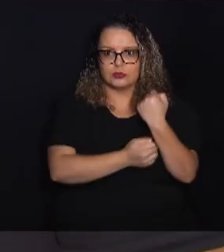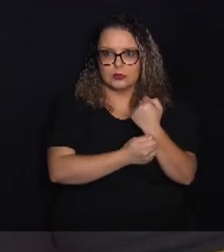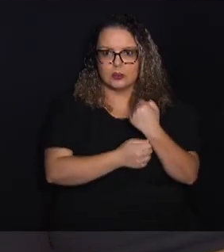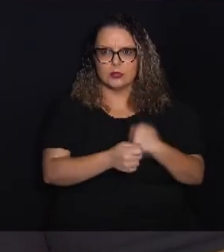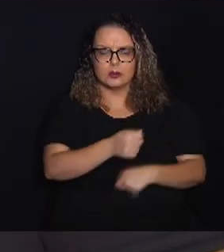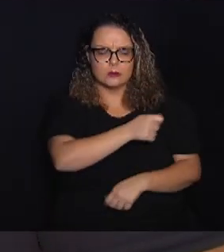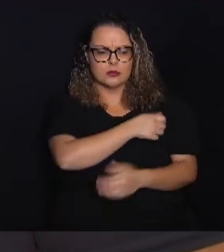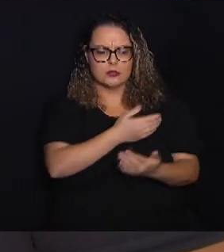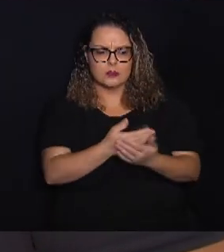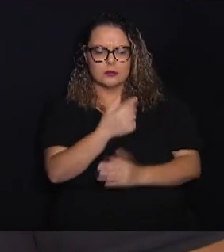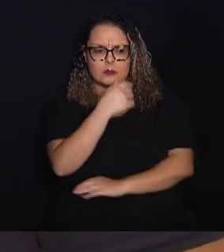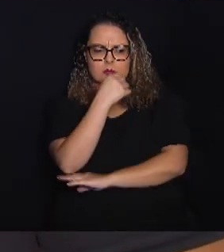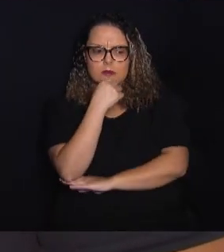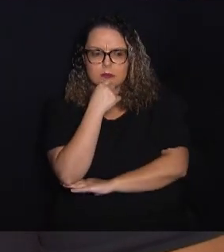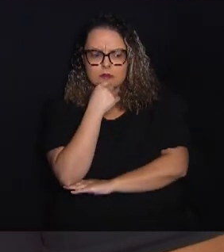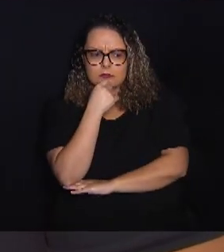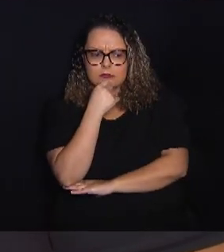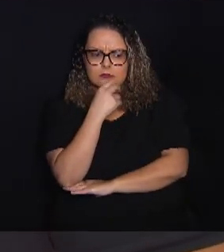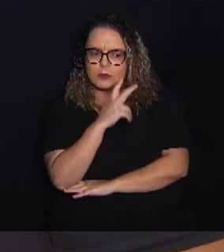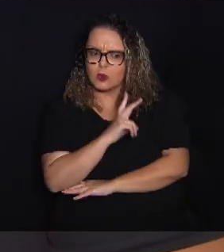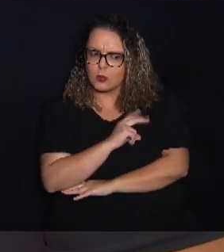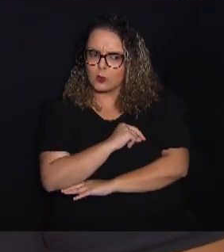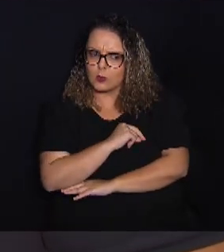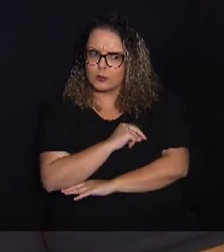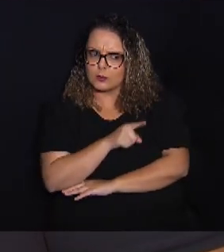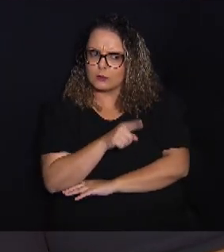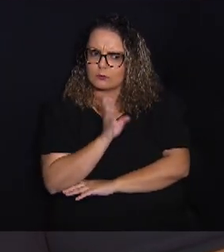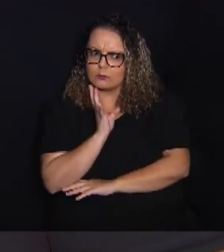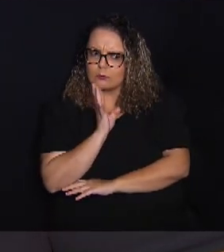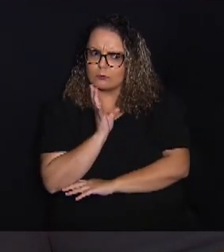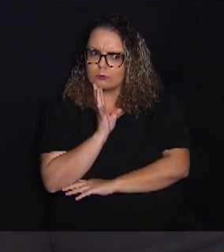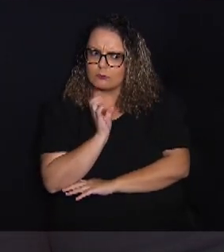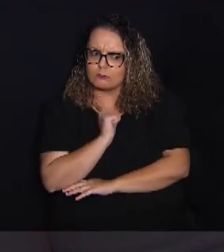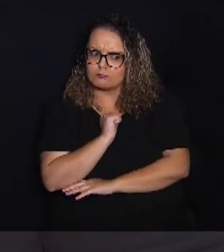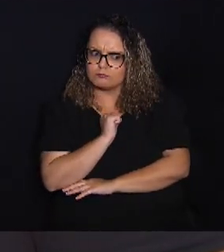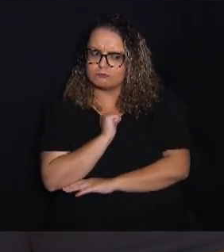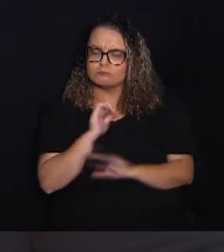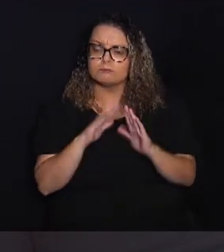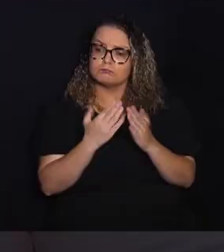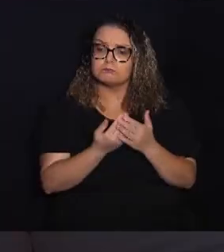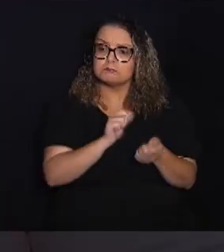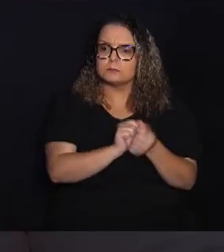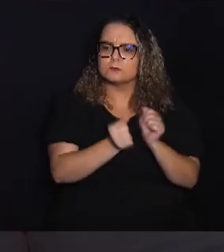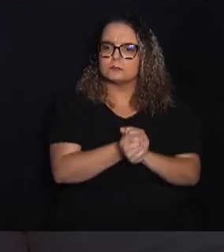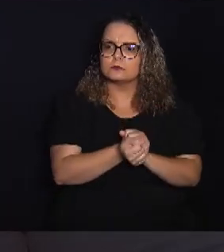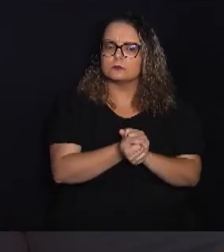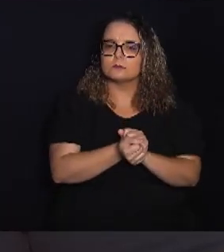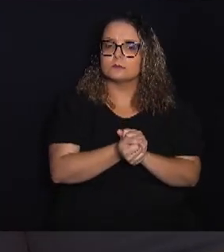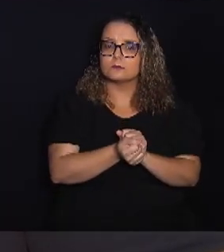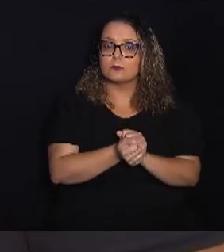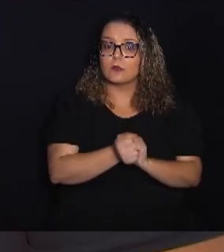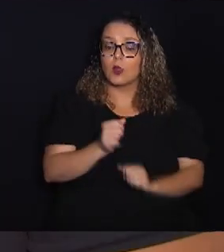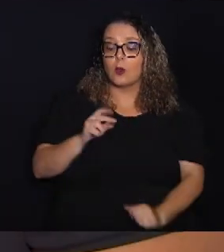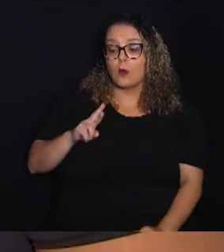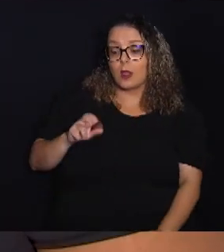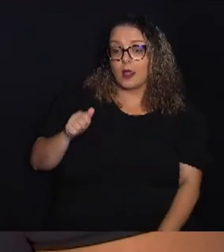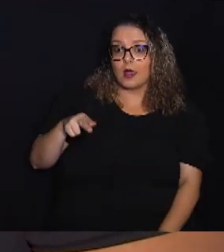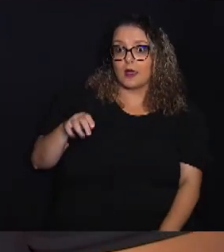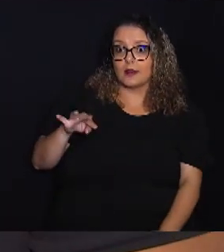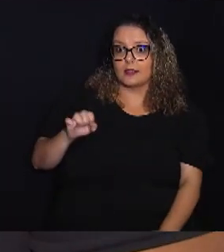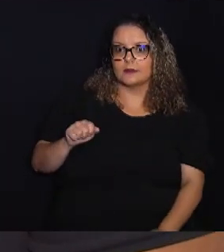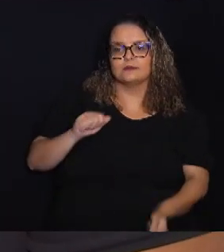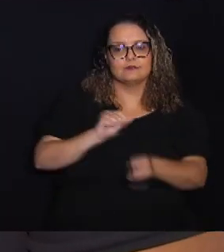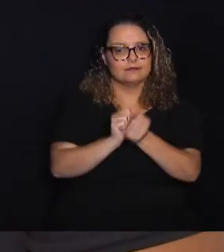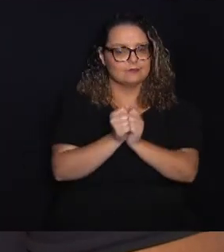E os estudantes ingleses viu aquilo lá, achou um esporte bem interessante. Adaptou, a escola inglesa adaptou